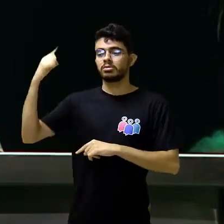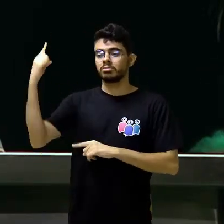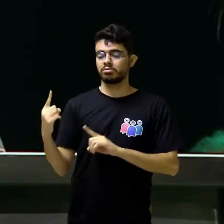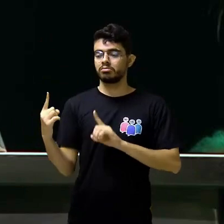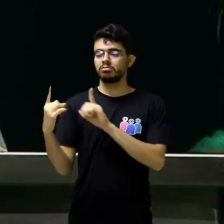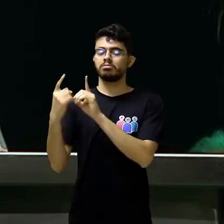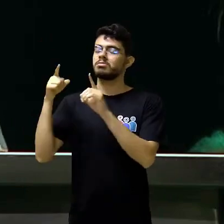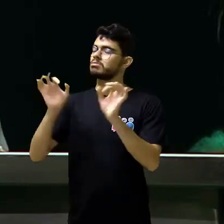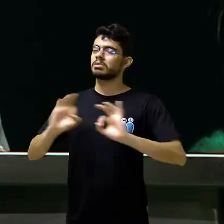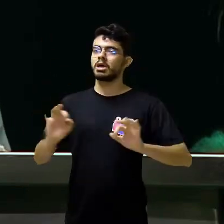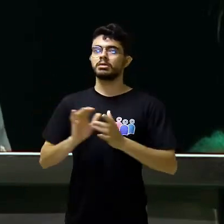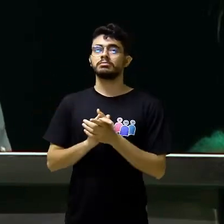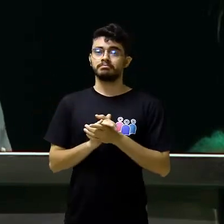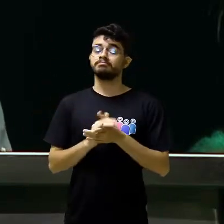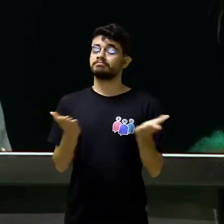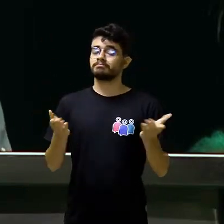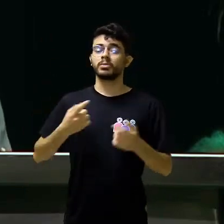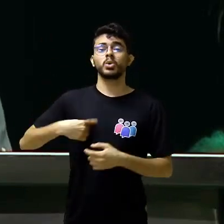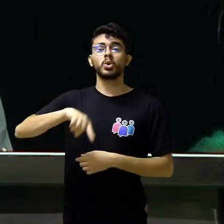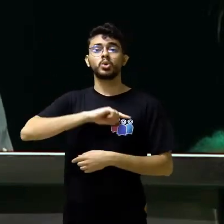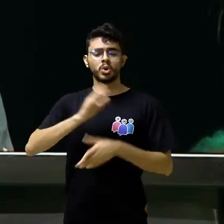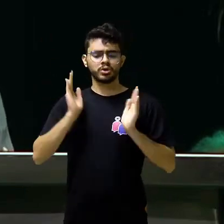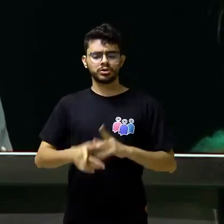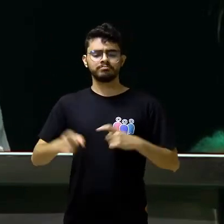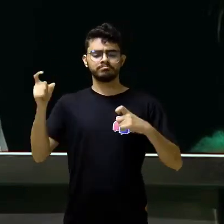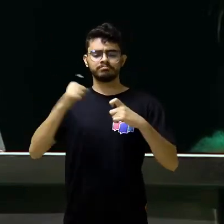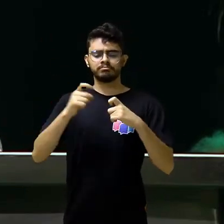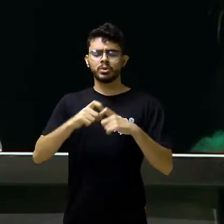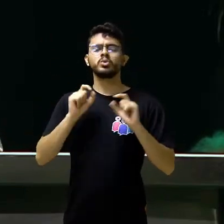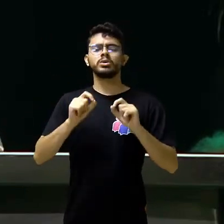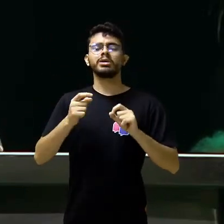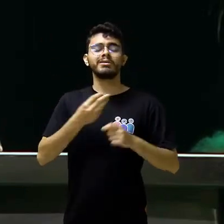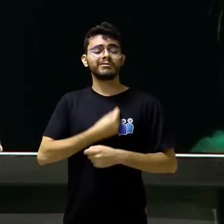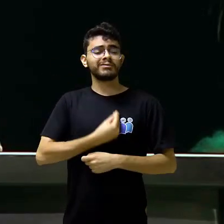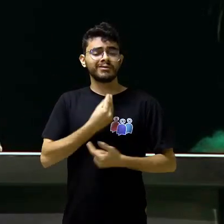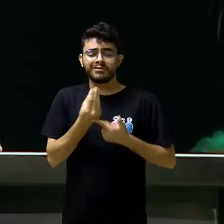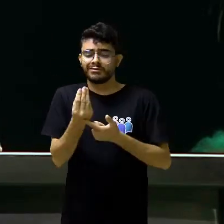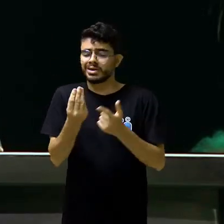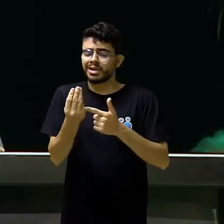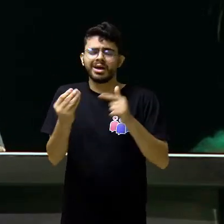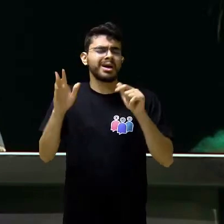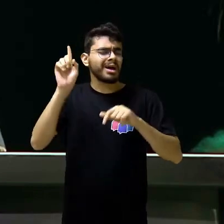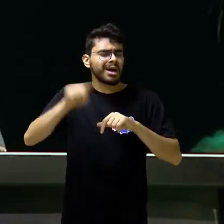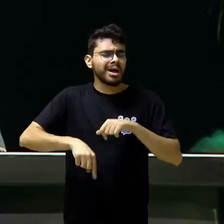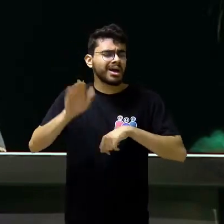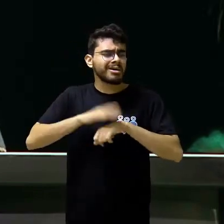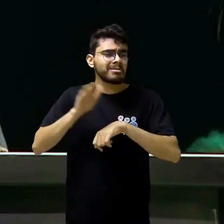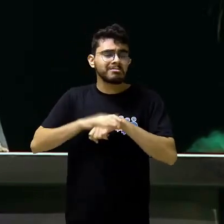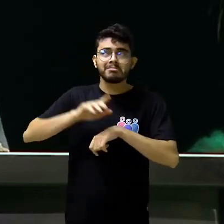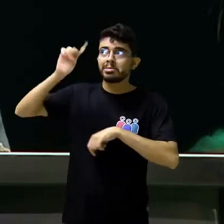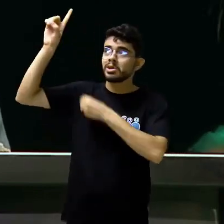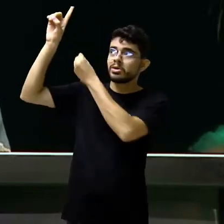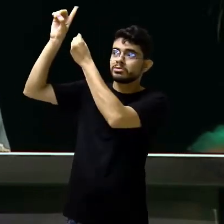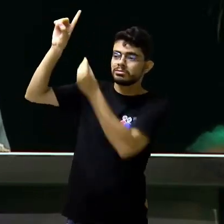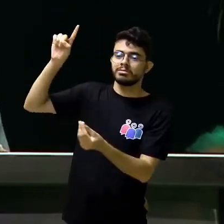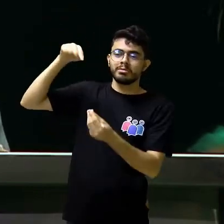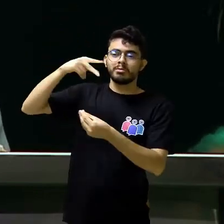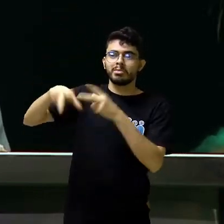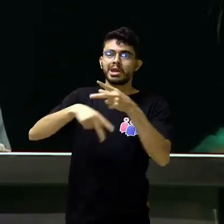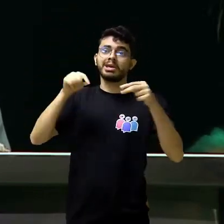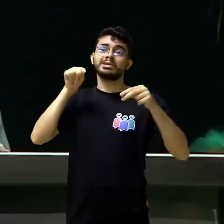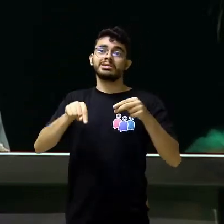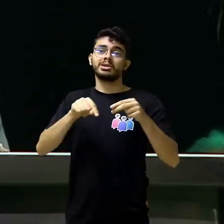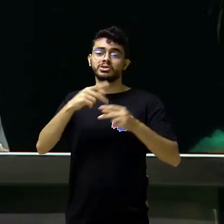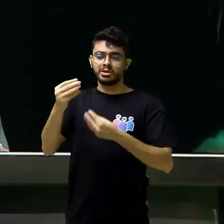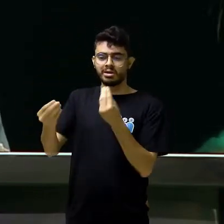paciente. Para nós, médicos, a vida é uma dádiva divina e, como tal,